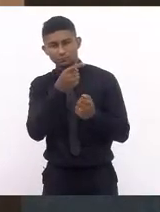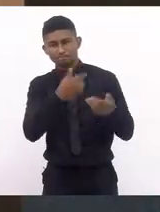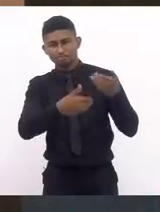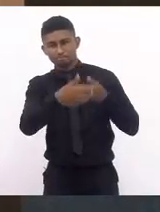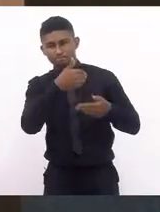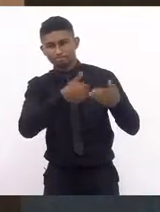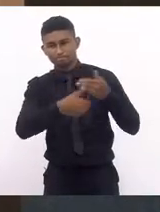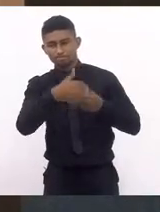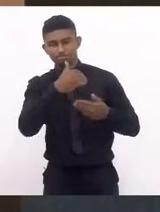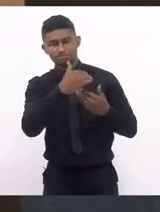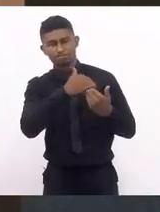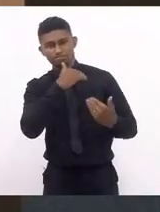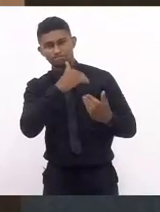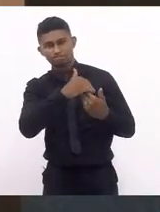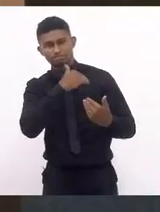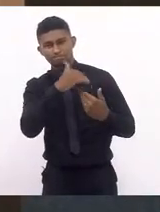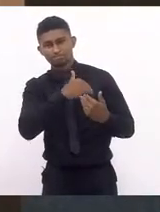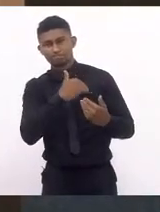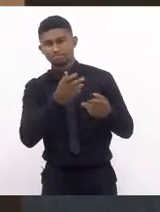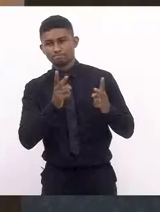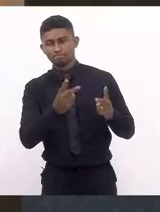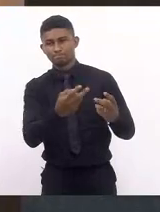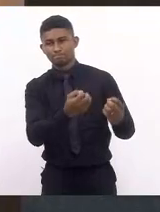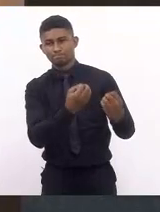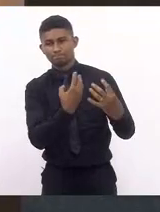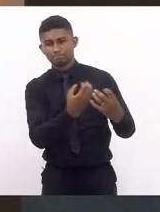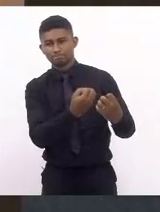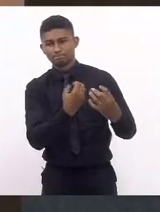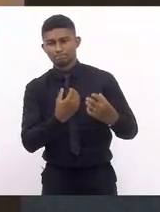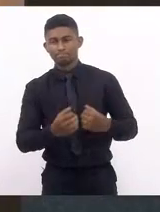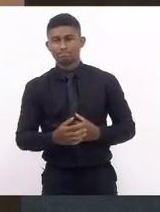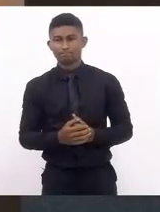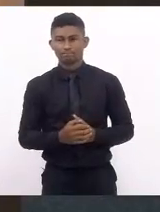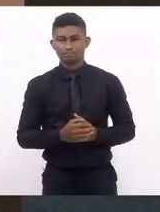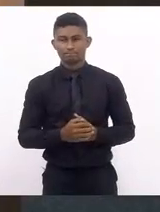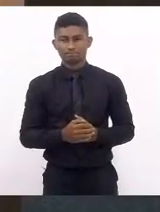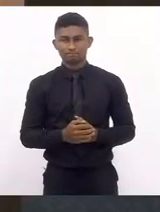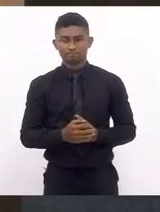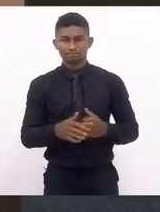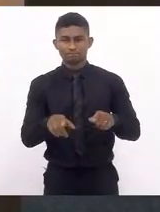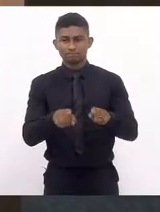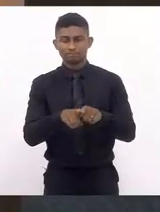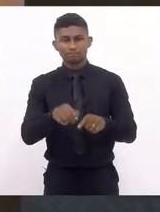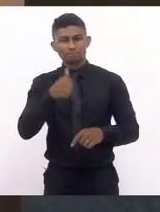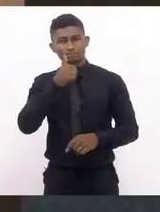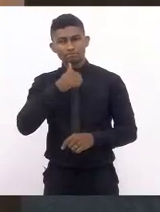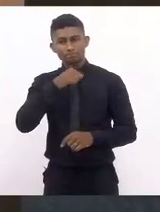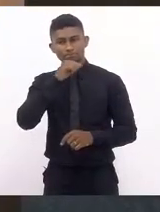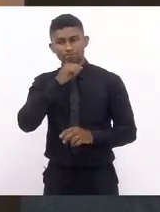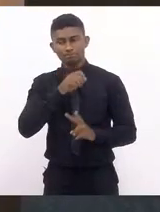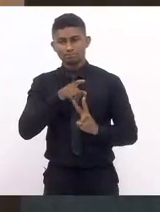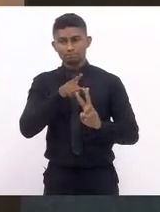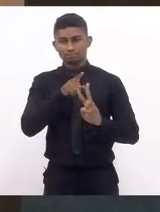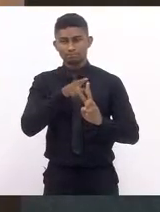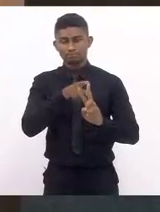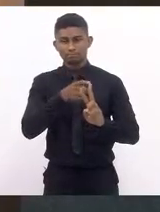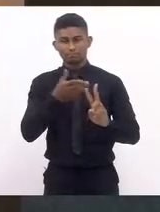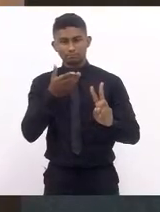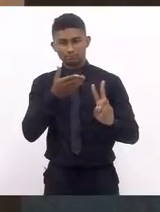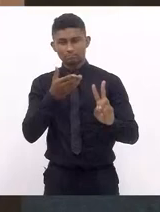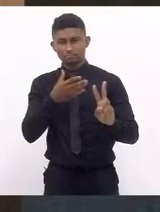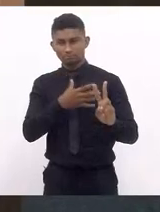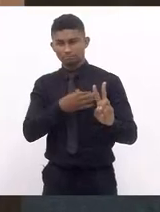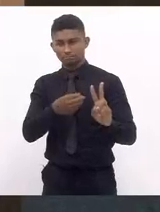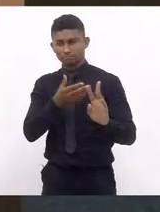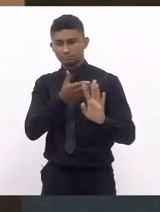blindar por me orientar por ser meu mentor por me conduzir abaixo de Deus a minha mãe porque está comigo cuidando